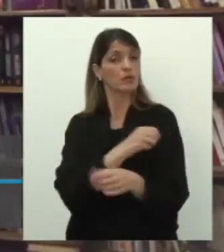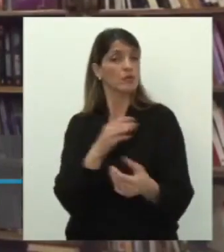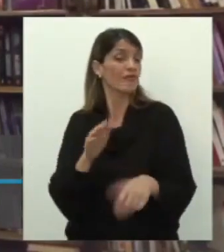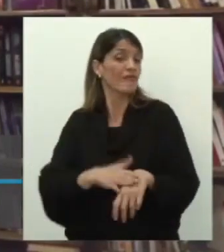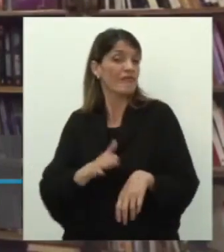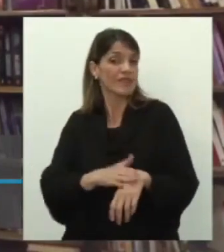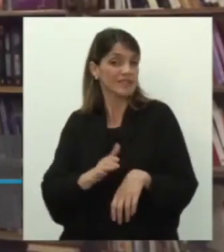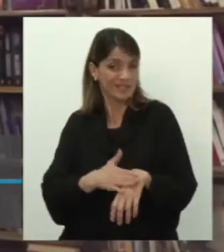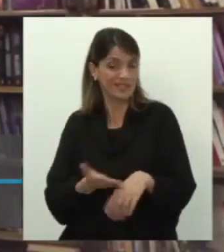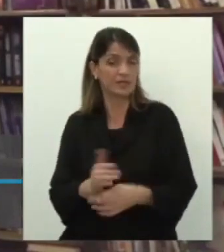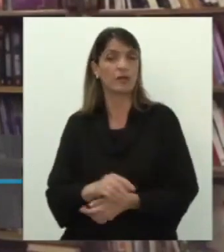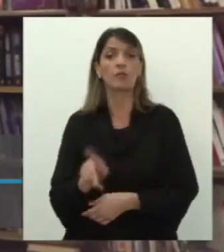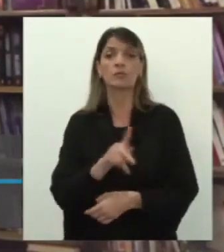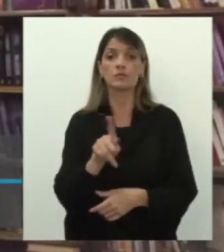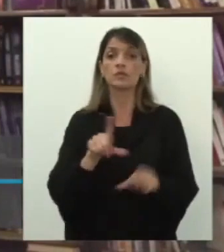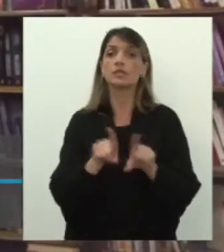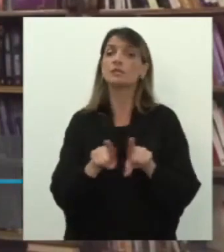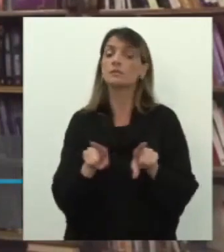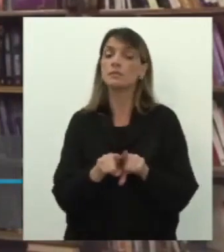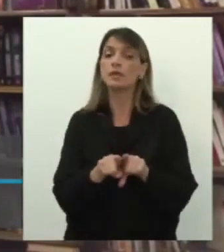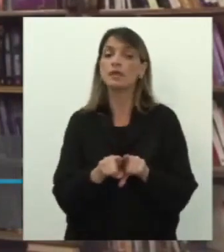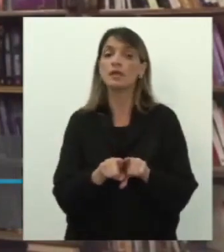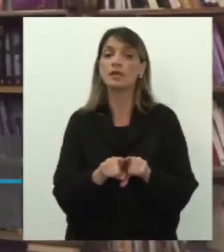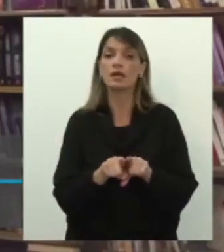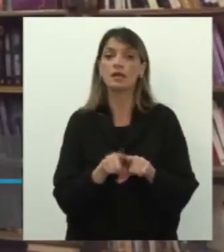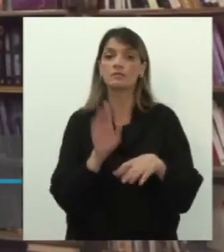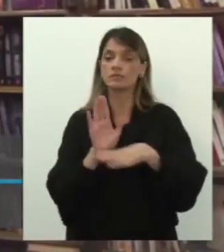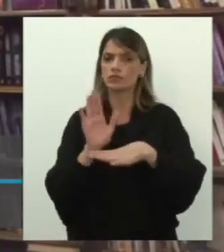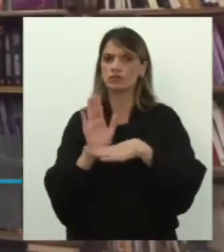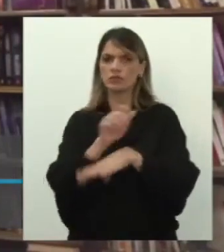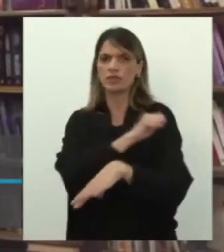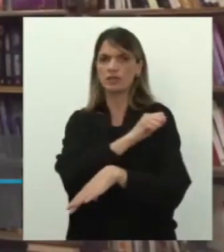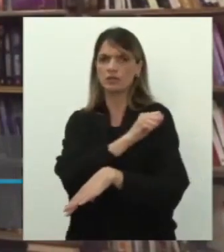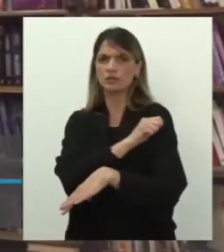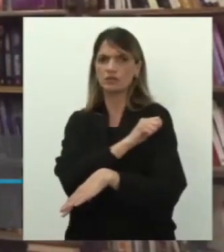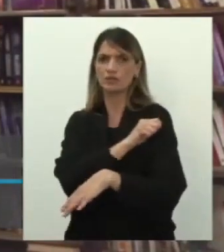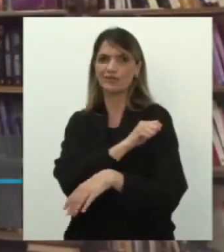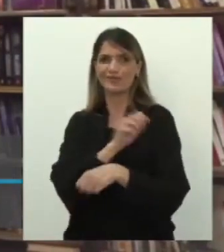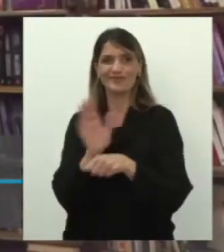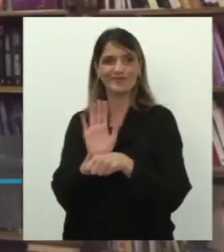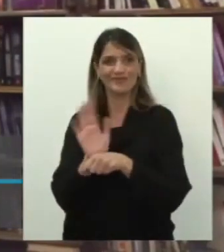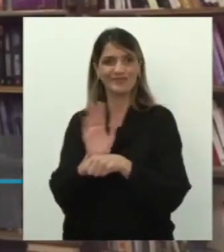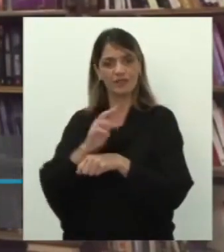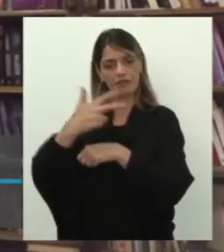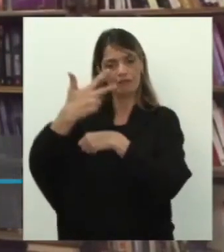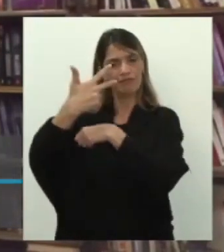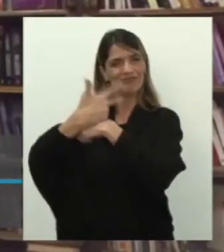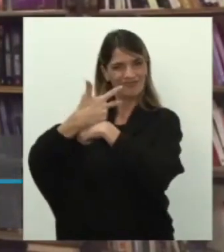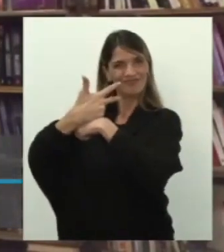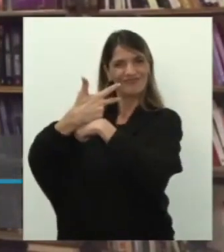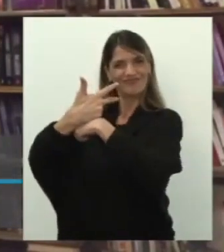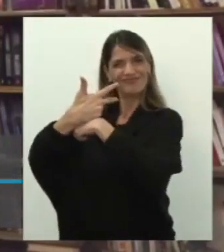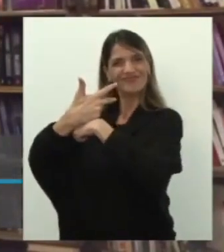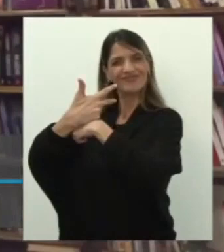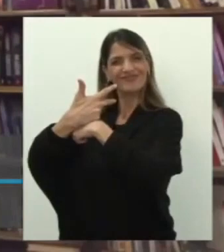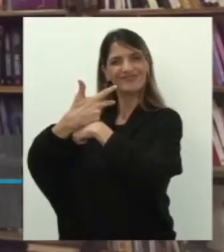também encontraram um meio para auxiliar esses alunos através de vídeos. Então elas gravam